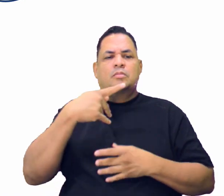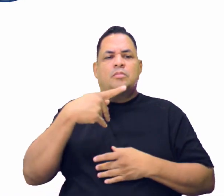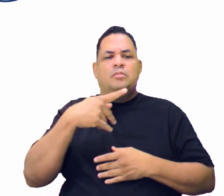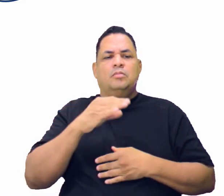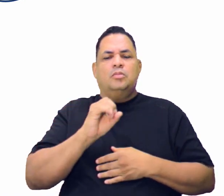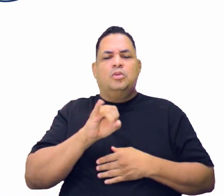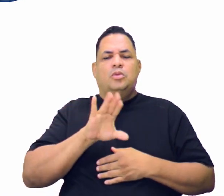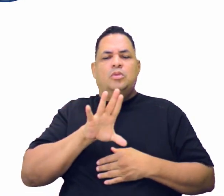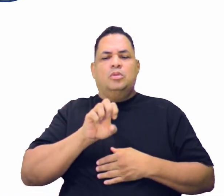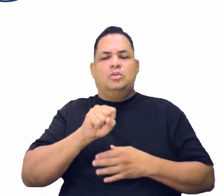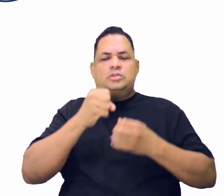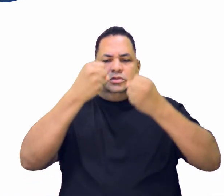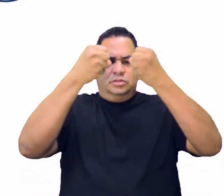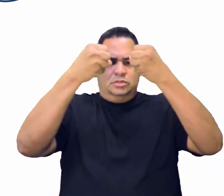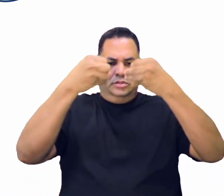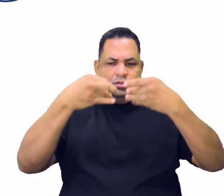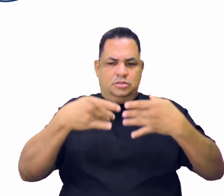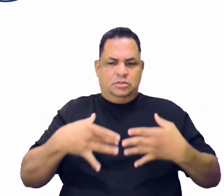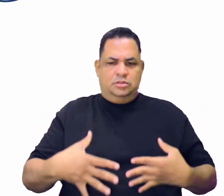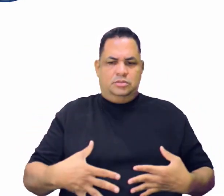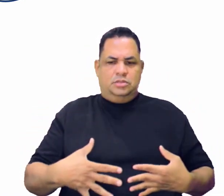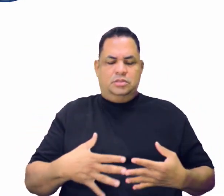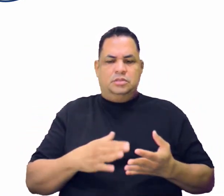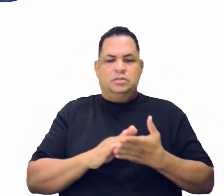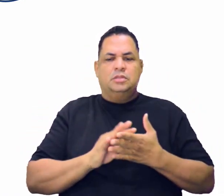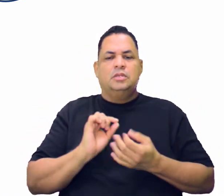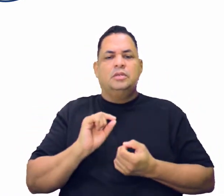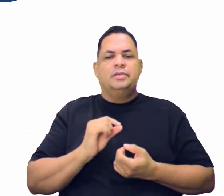É uma conjunção explicativa. Ó.